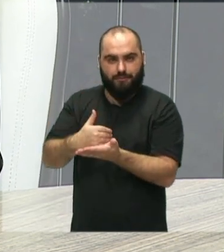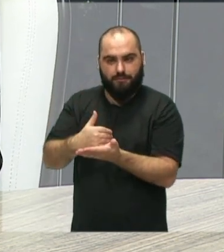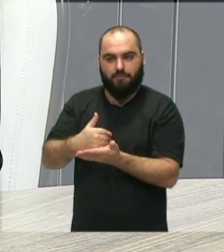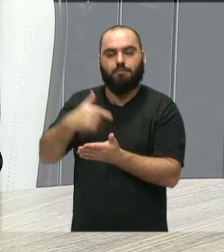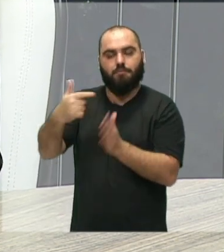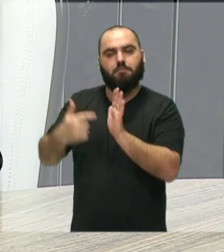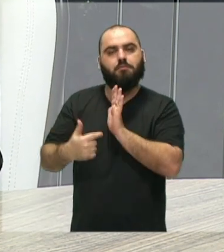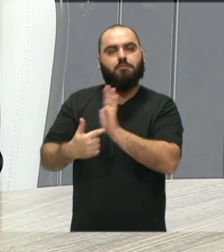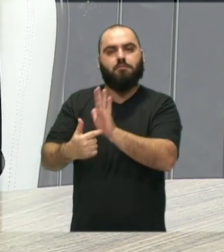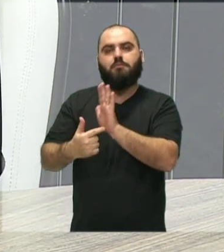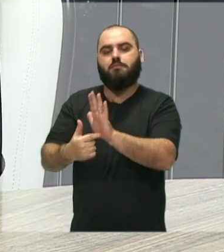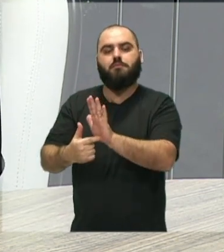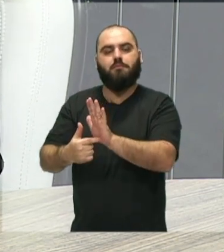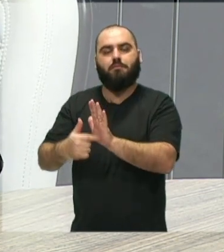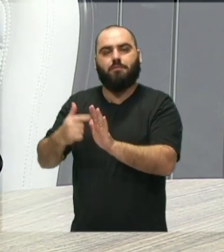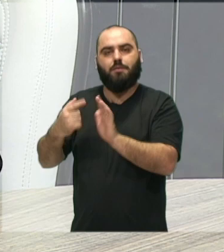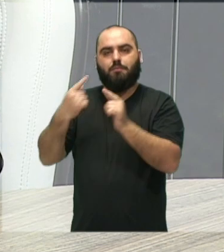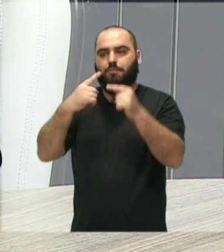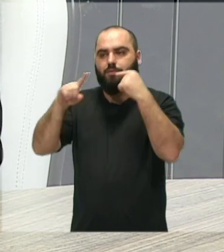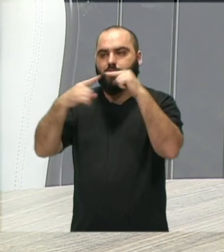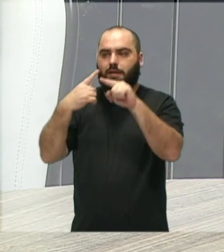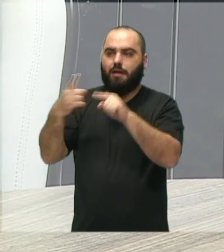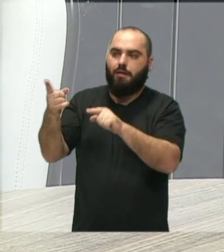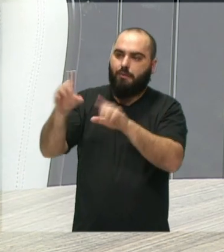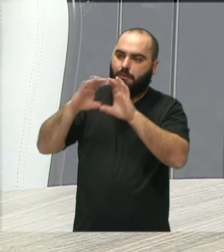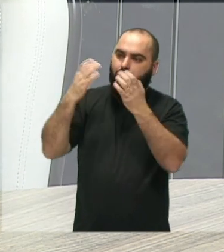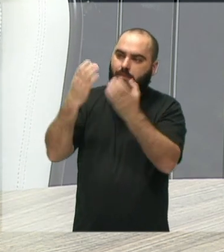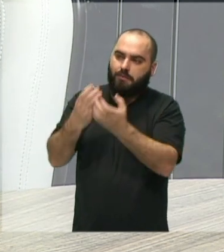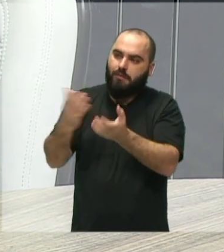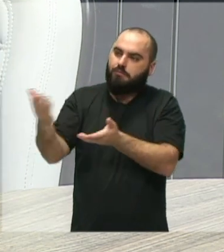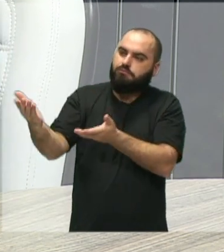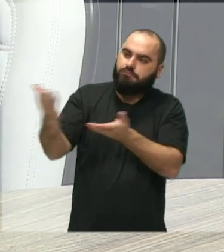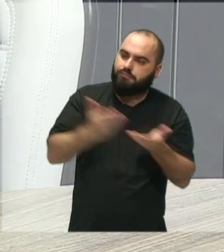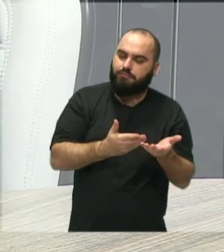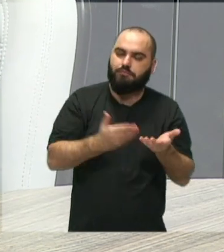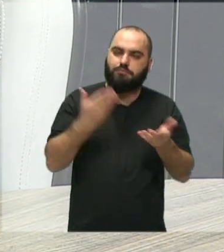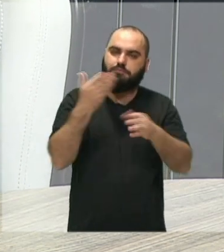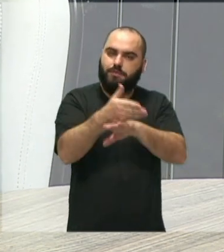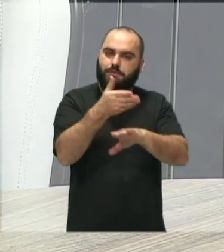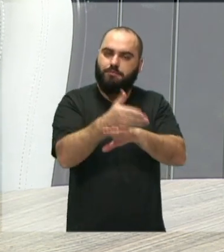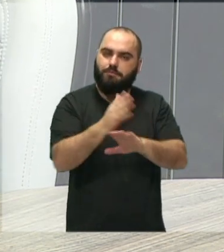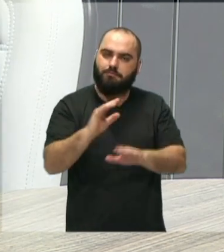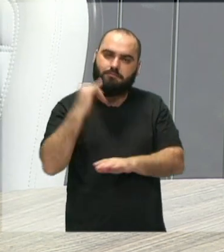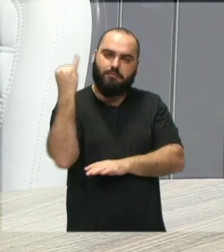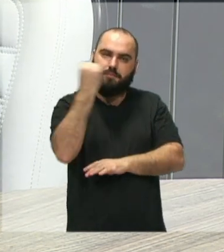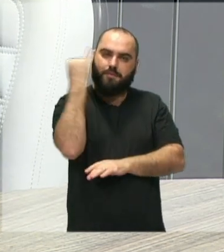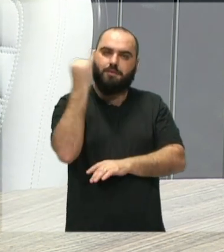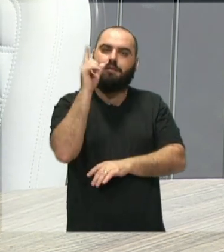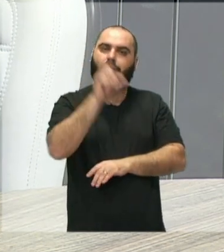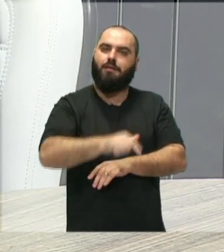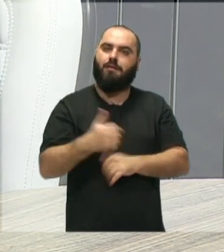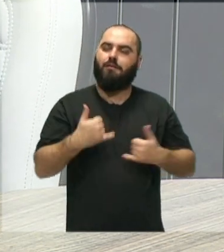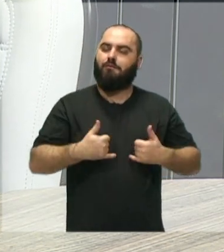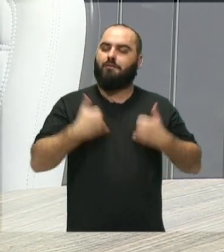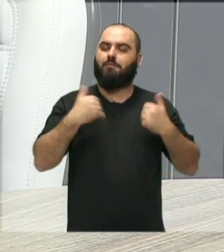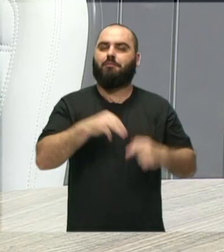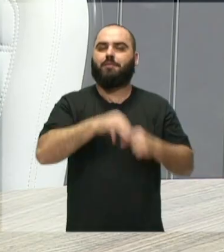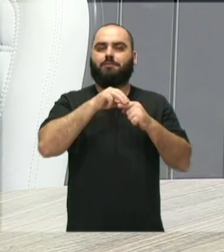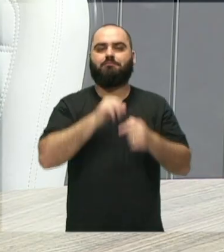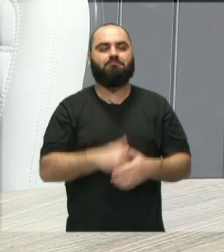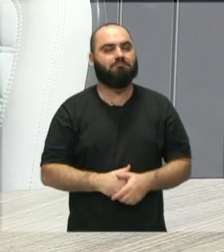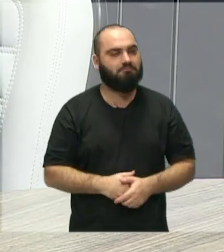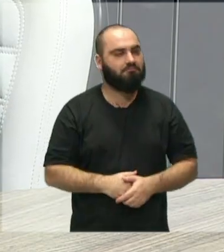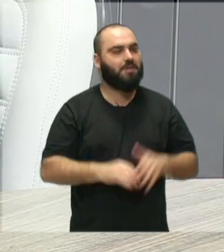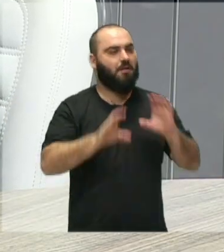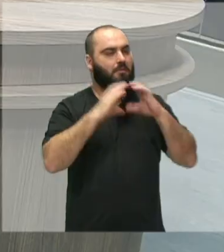justamente trazer um pouco a comunidade para próximo de nós e fazer parte, né, desse evento que é tão importante, que é o aniversário do município. Né? Eu aposto que a comunidade